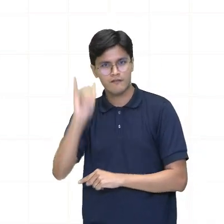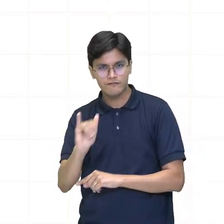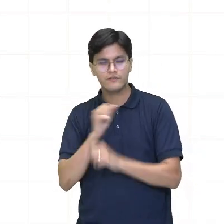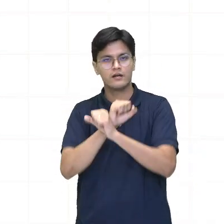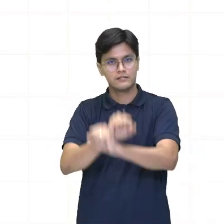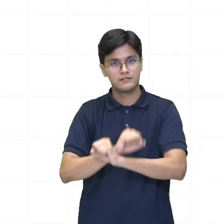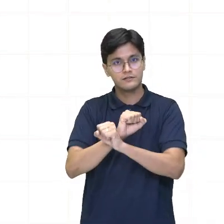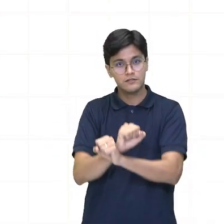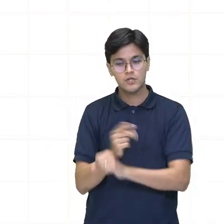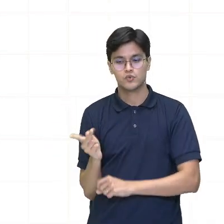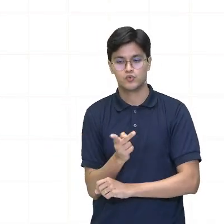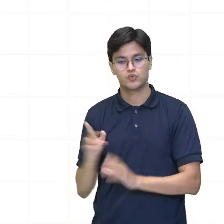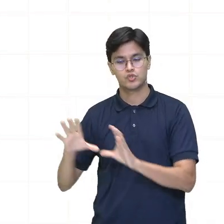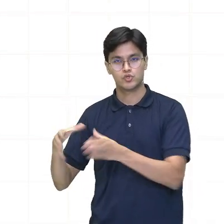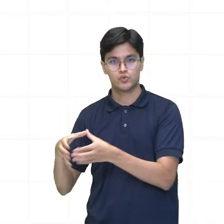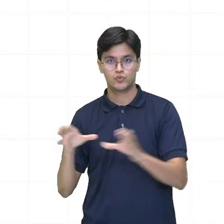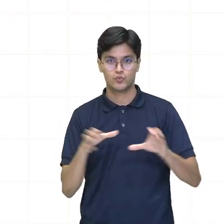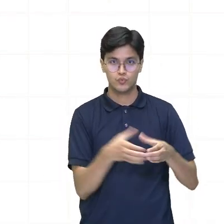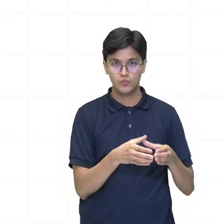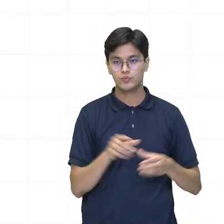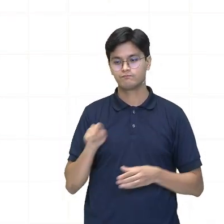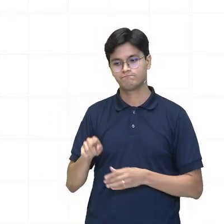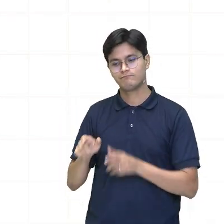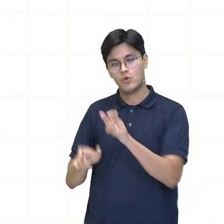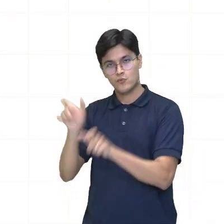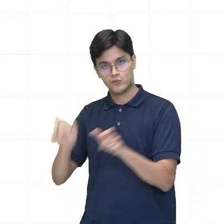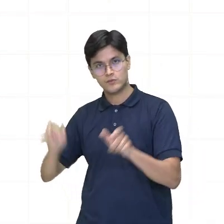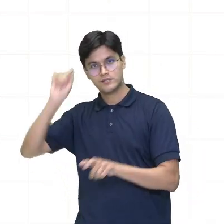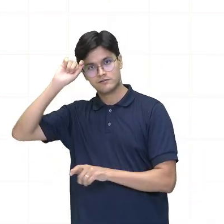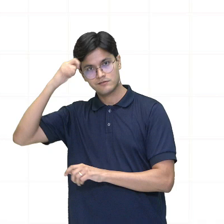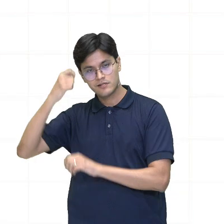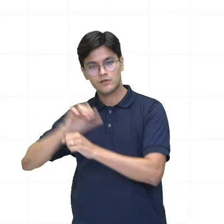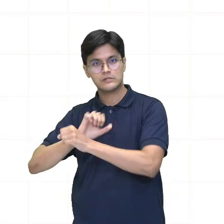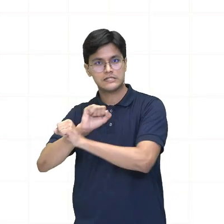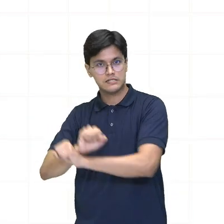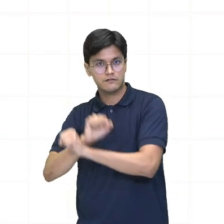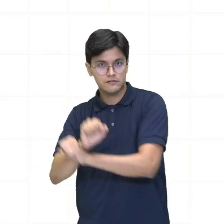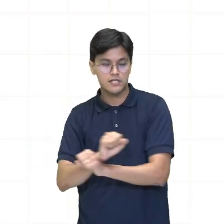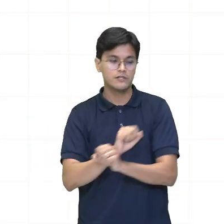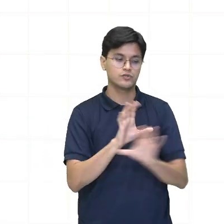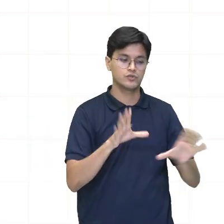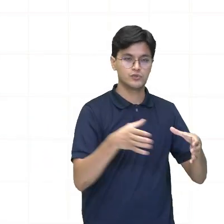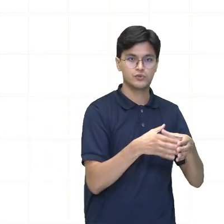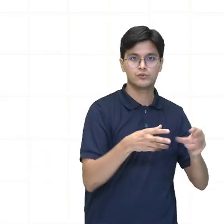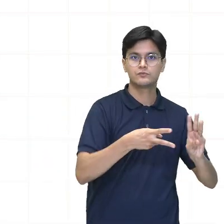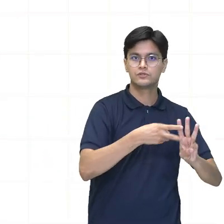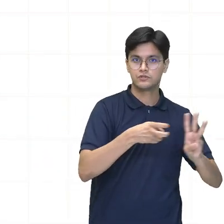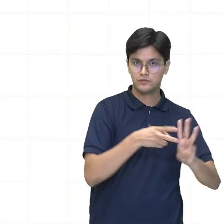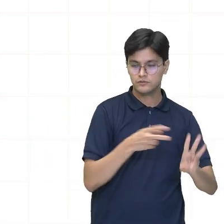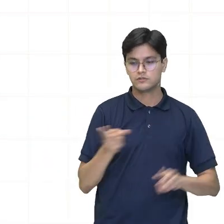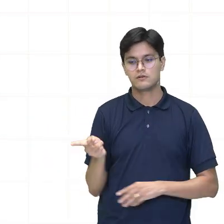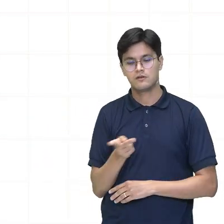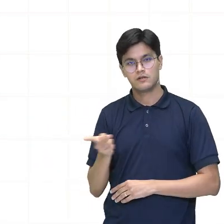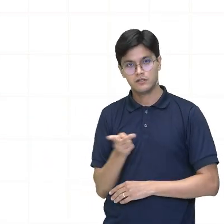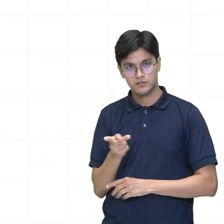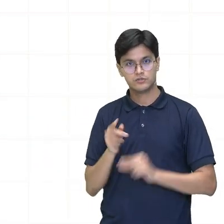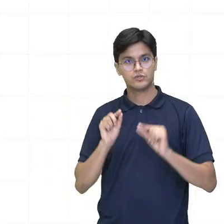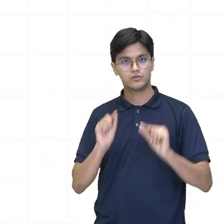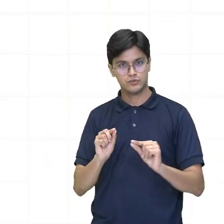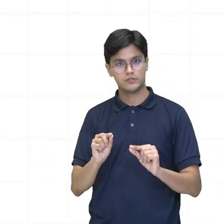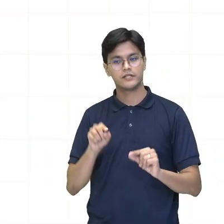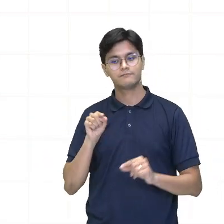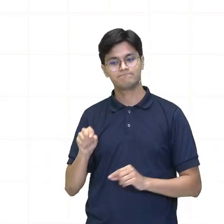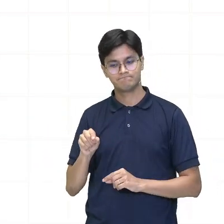dois grupos, né, os negros escravizados e os indígenas, eles ficaram na condição de escravizado.